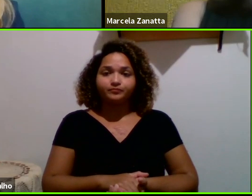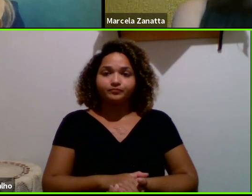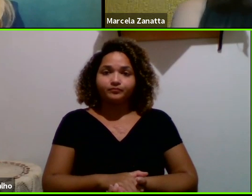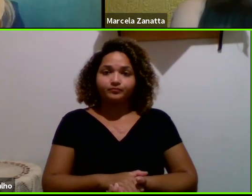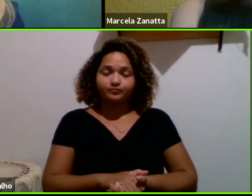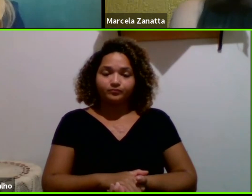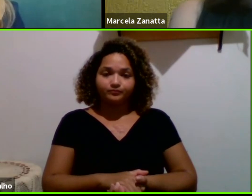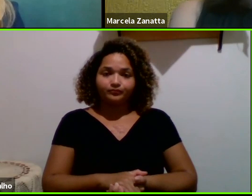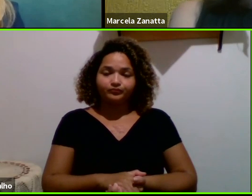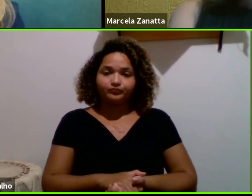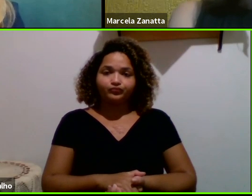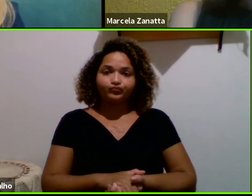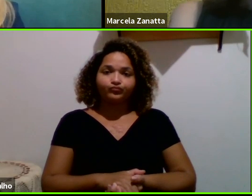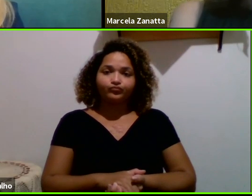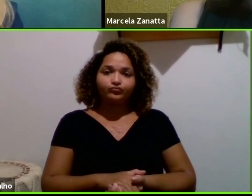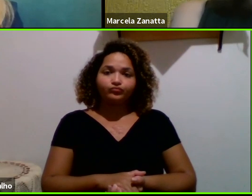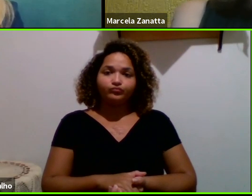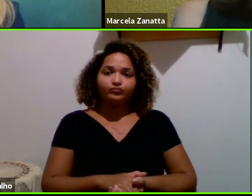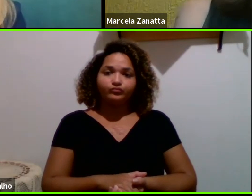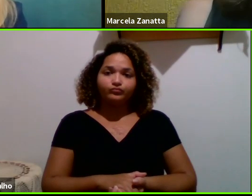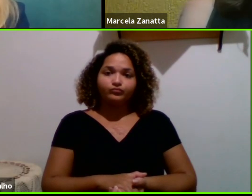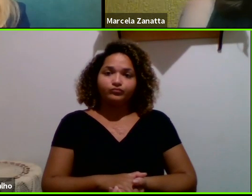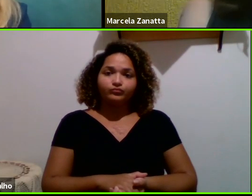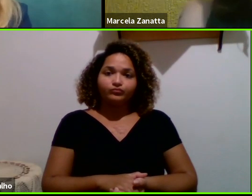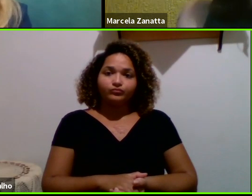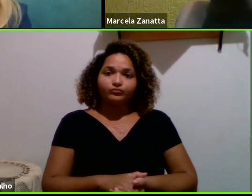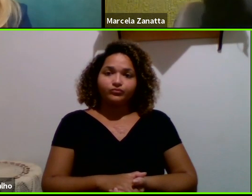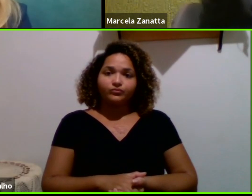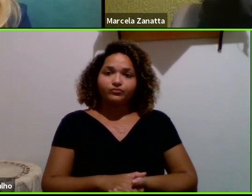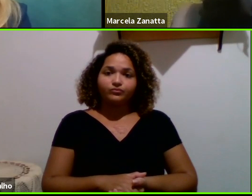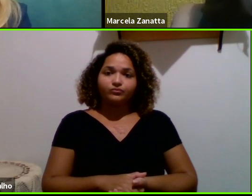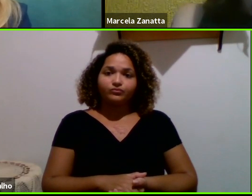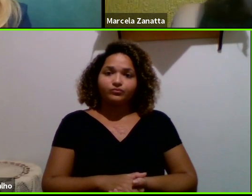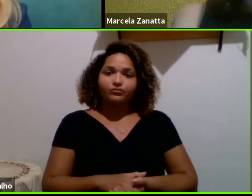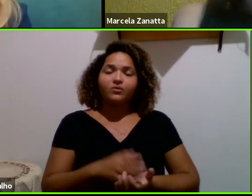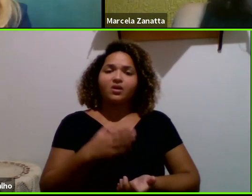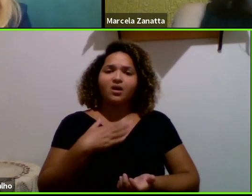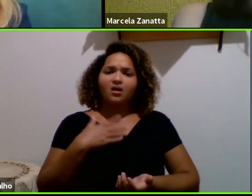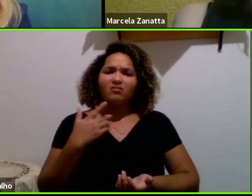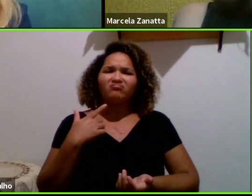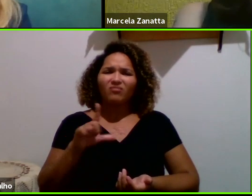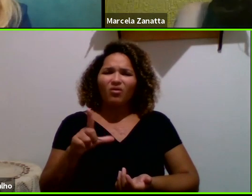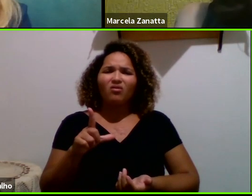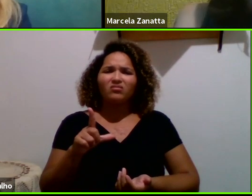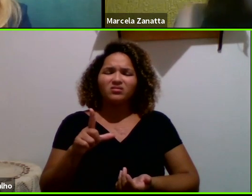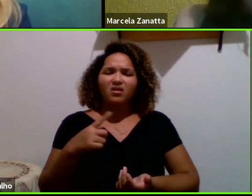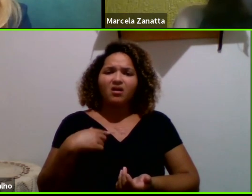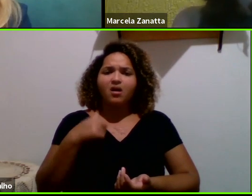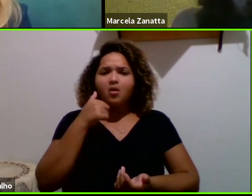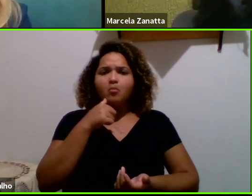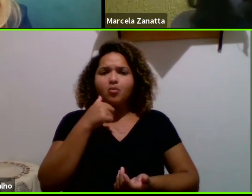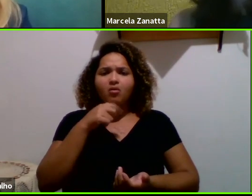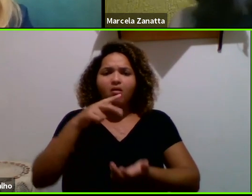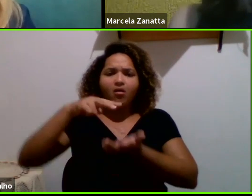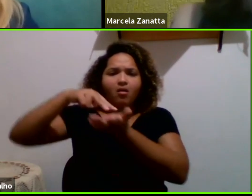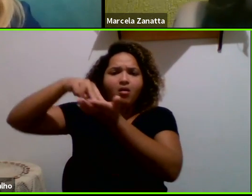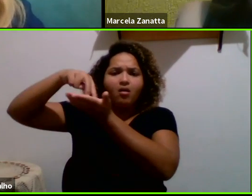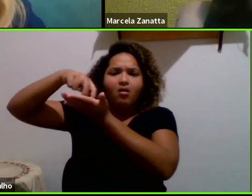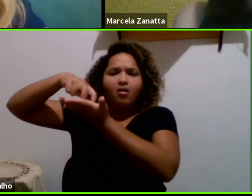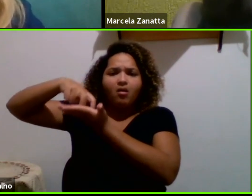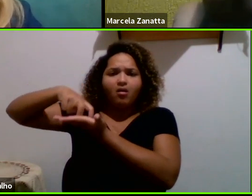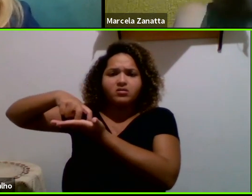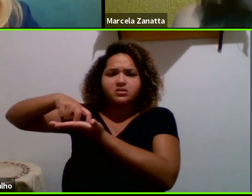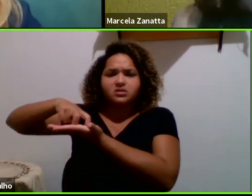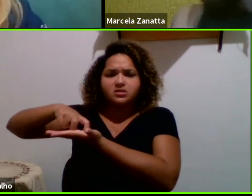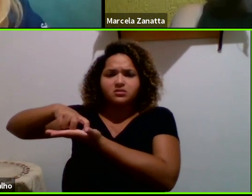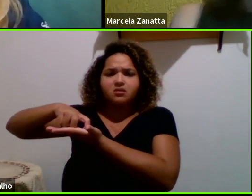parto, Carol, a gente consegue que essas mulheres sigam verticalizadas, elas conseguem agachar, conseguem rebolar, conseguem